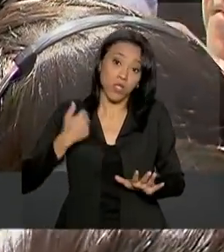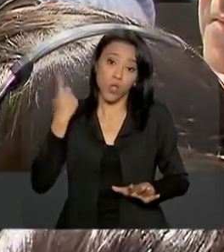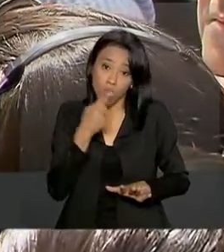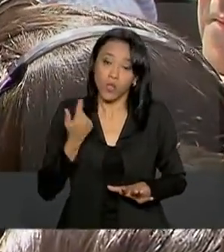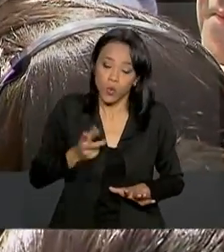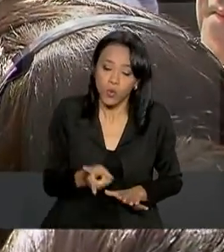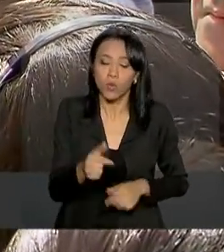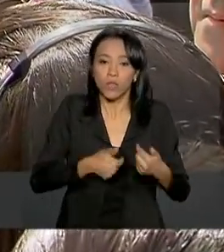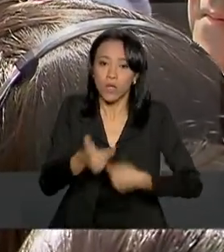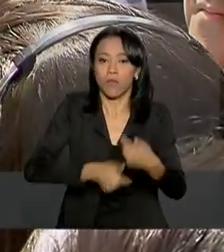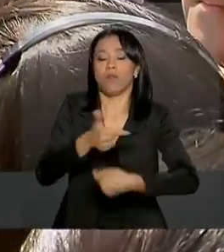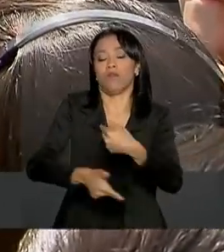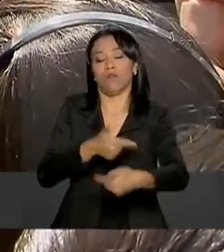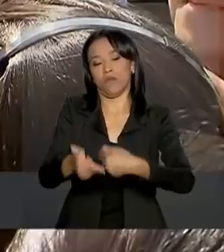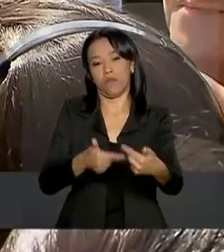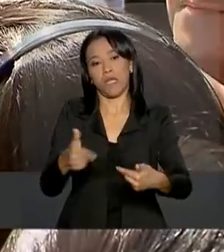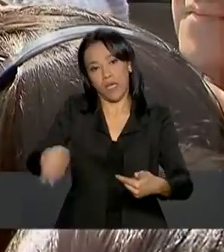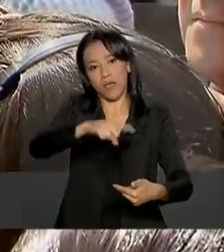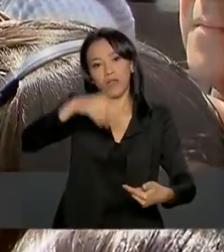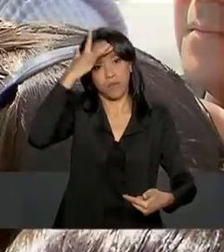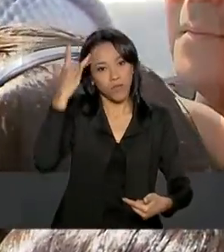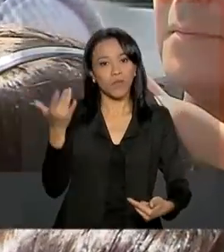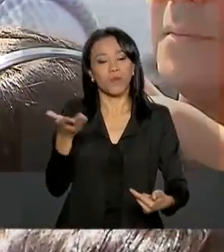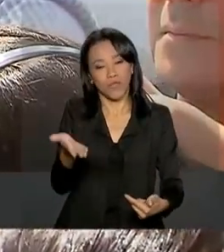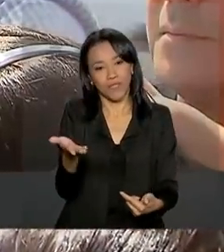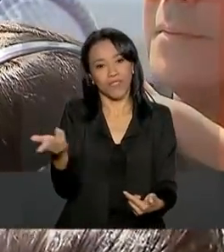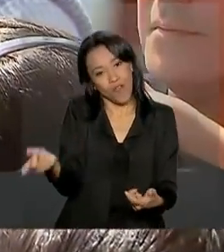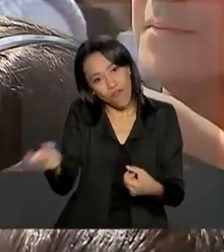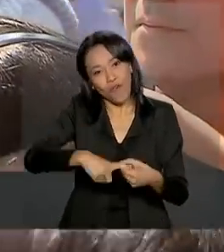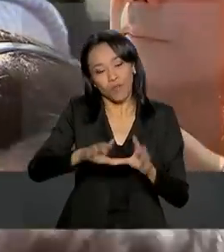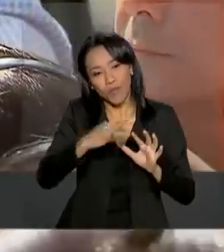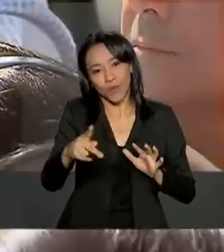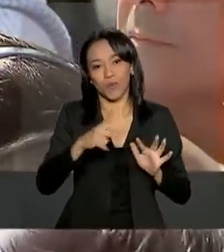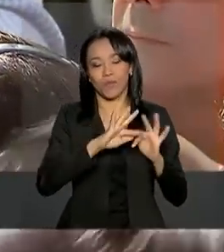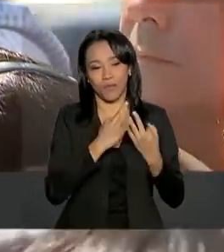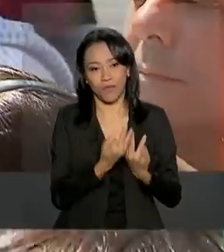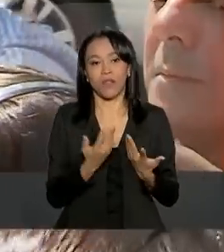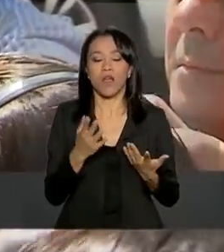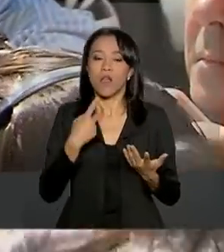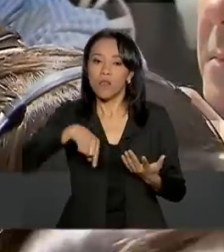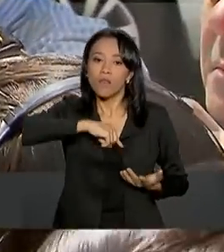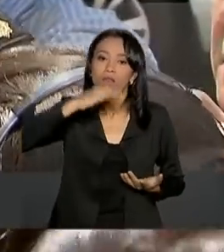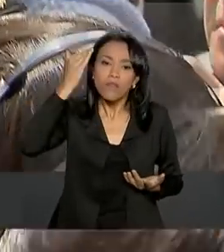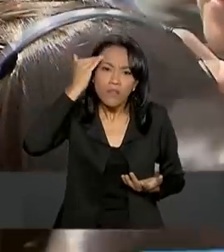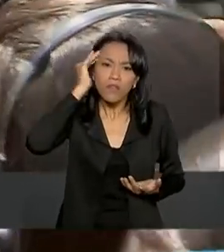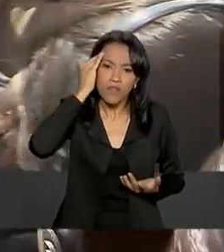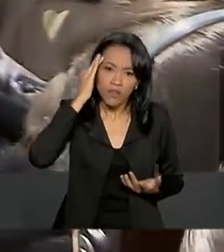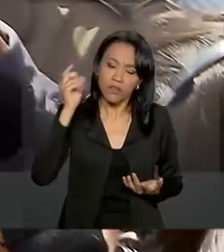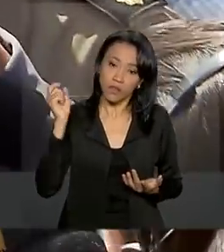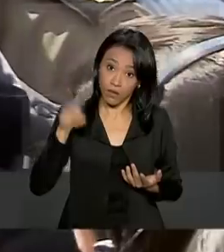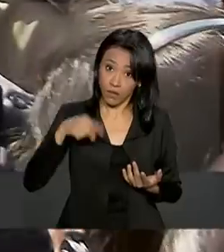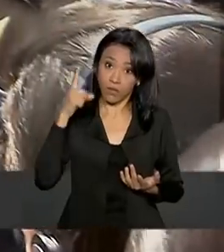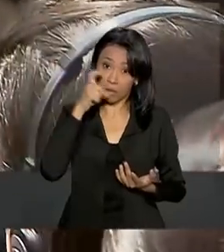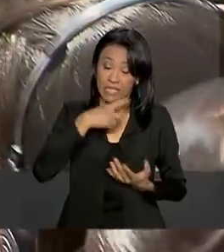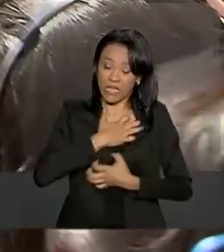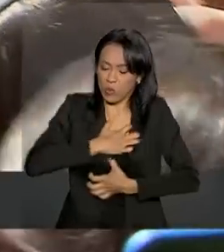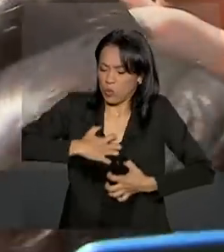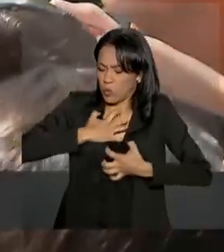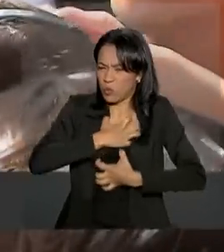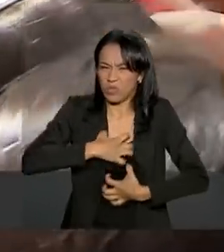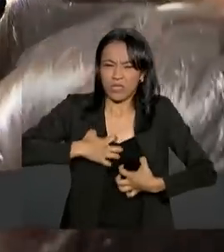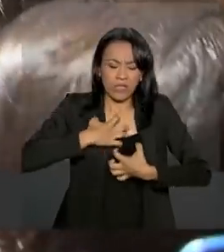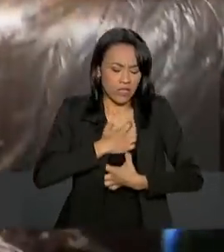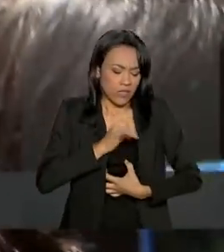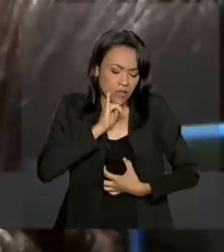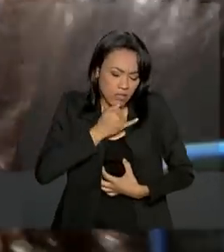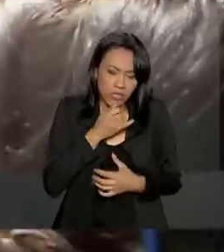para garantir que essas pessoas elas retornem o mais rápido possível para as famílias. A gente entende, isso é muito importante a gente destacar, a angústia de todas essas